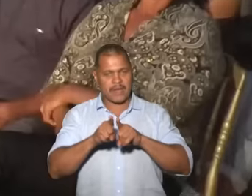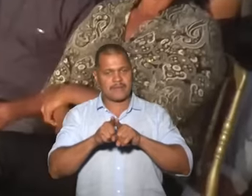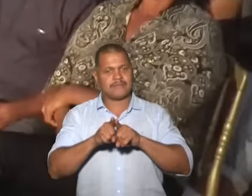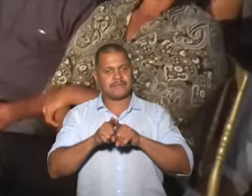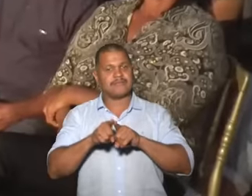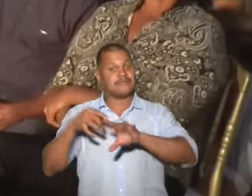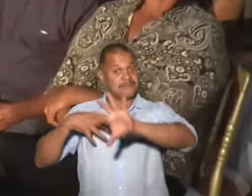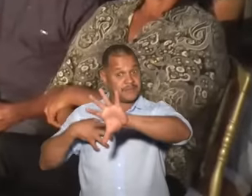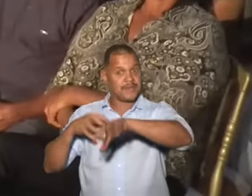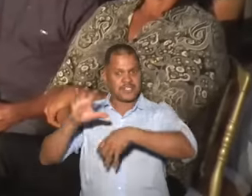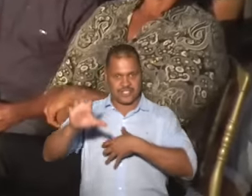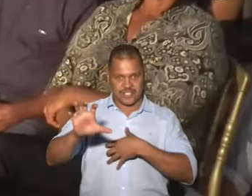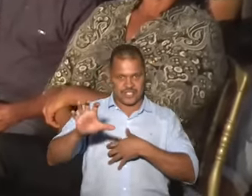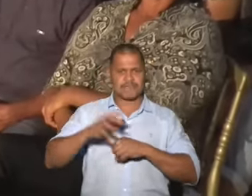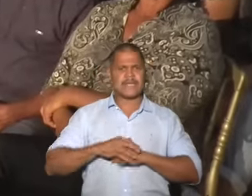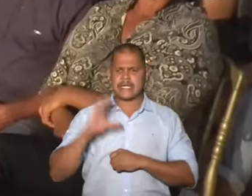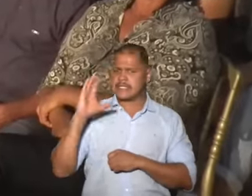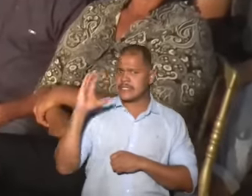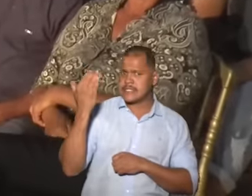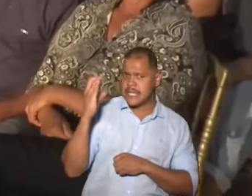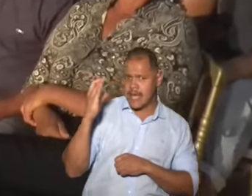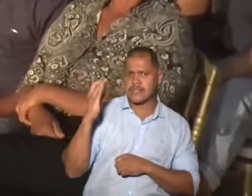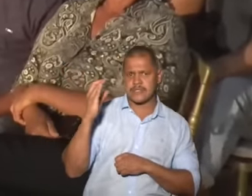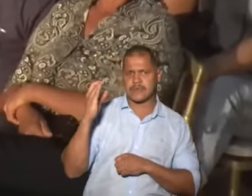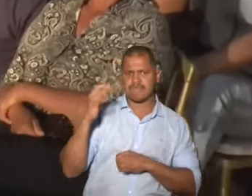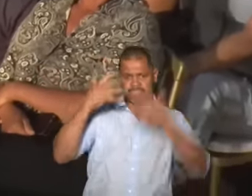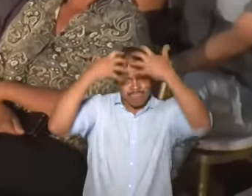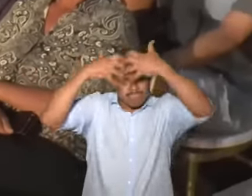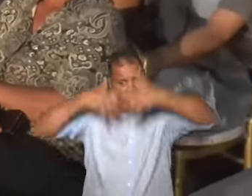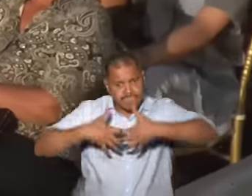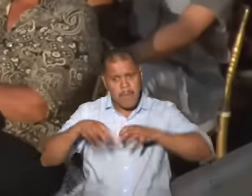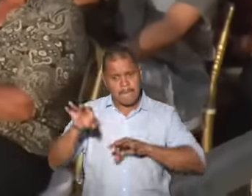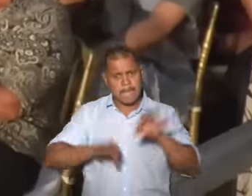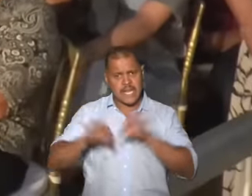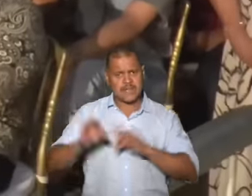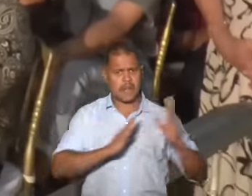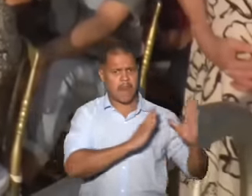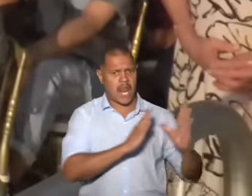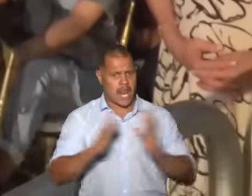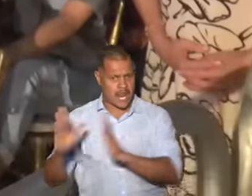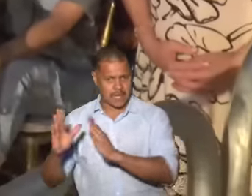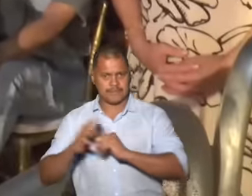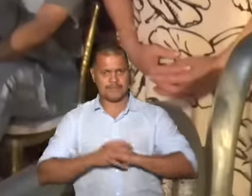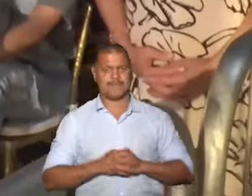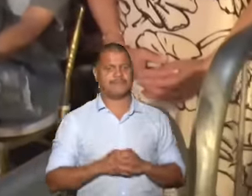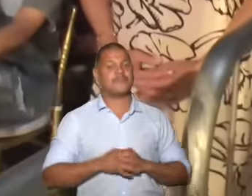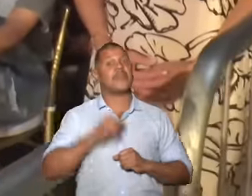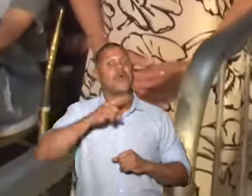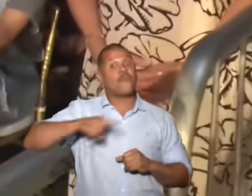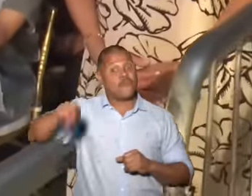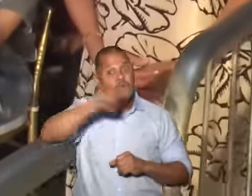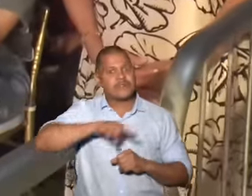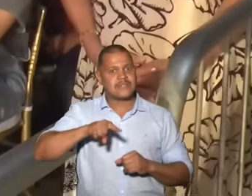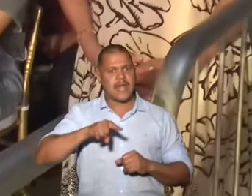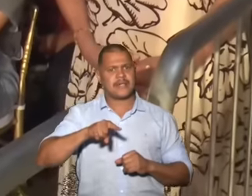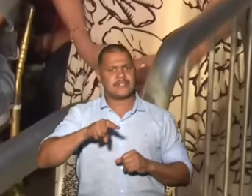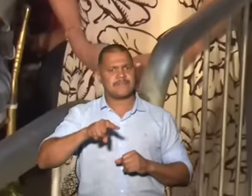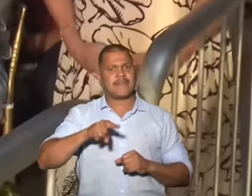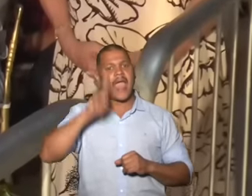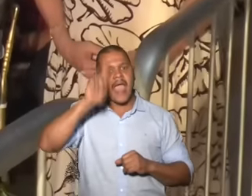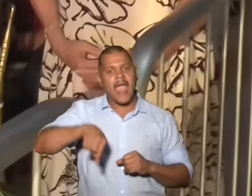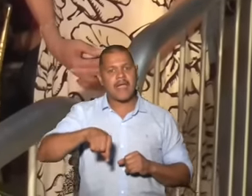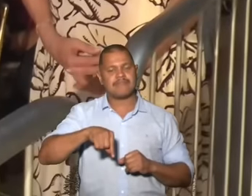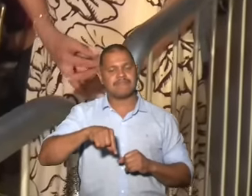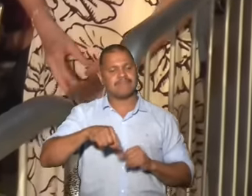inovação tecnológica, racionalidade, planejamento e protagonismo. Sejam vocês também